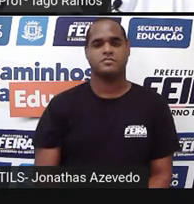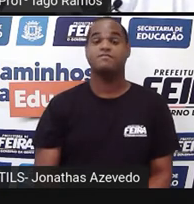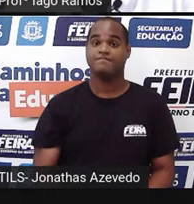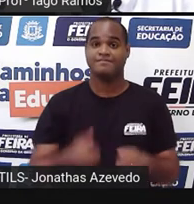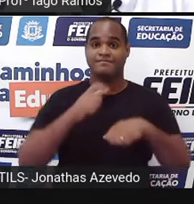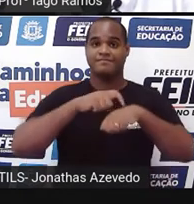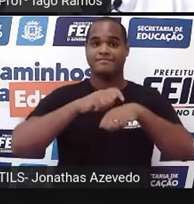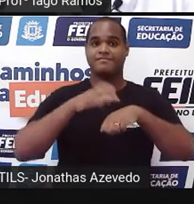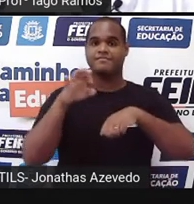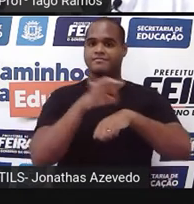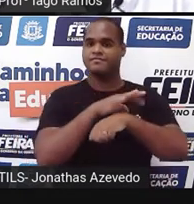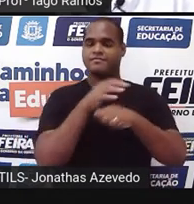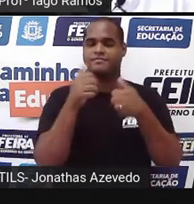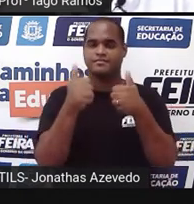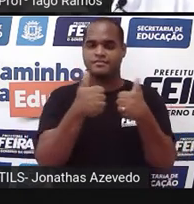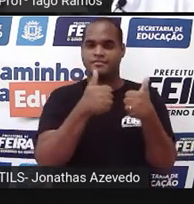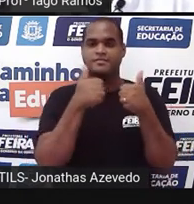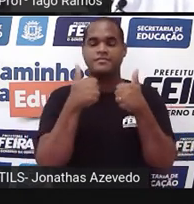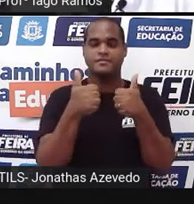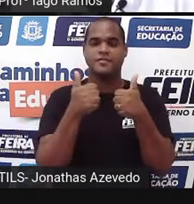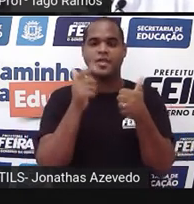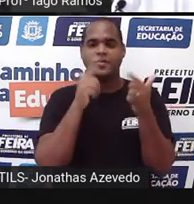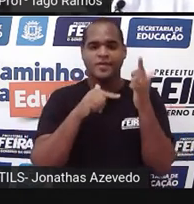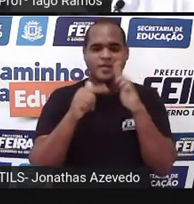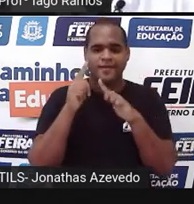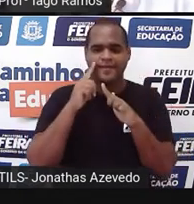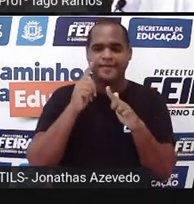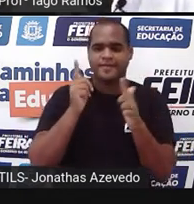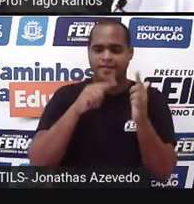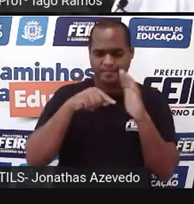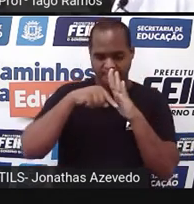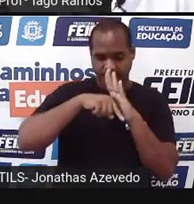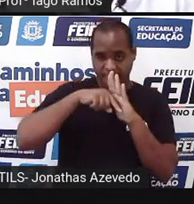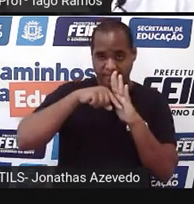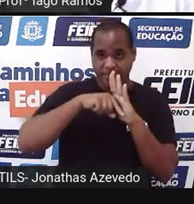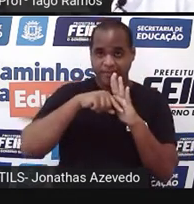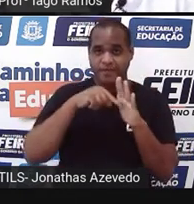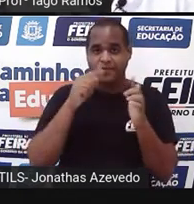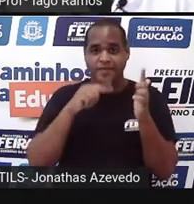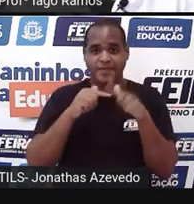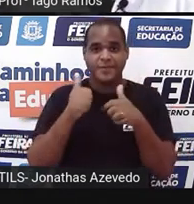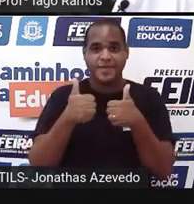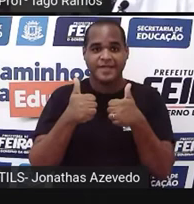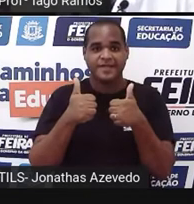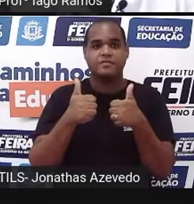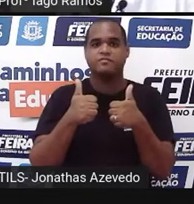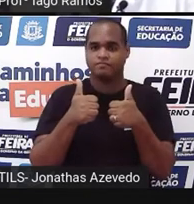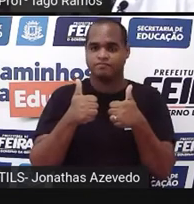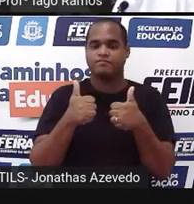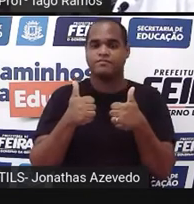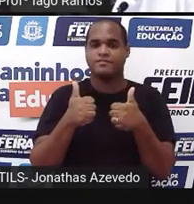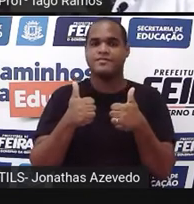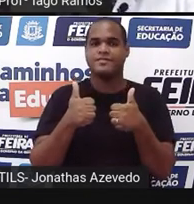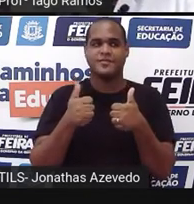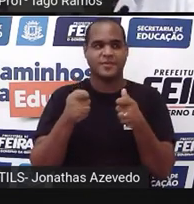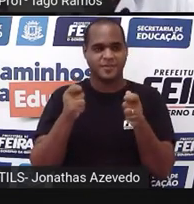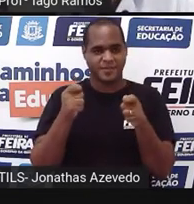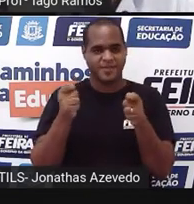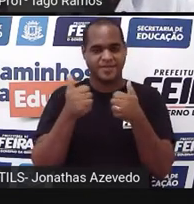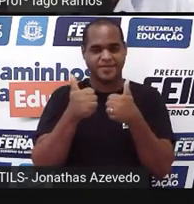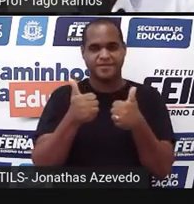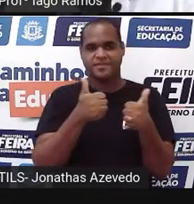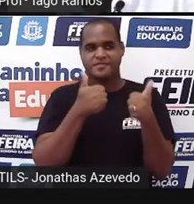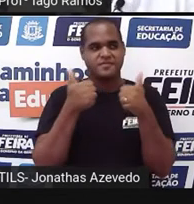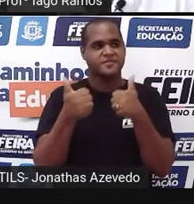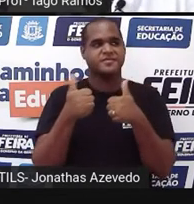e Prontinho é isso aí conseguiu fazer esse momento de avaliar você mesmo até aqui é isso